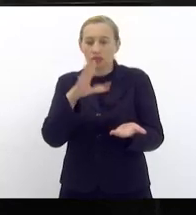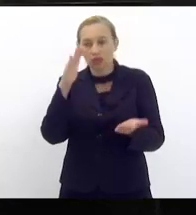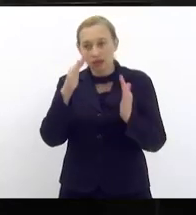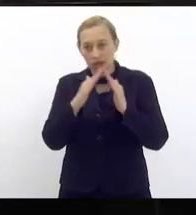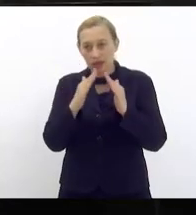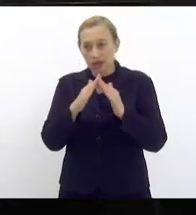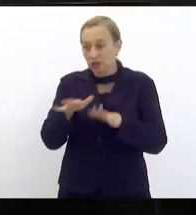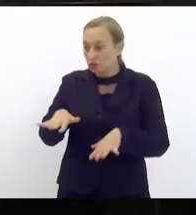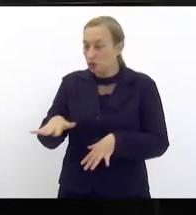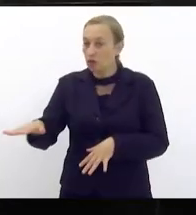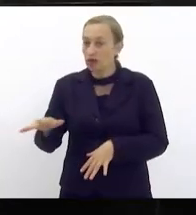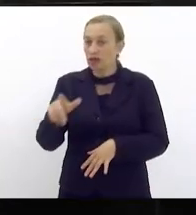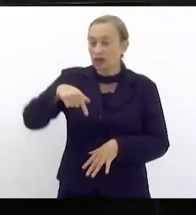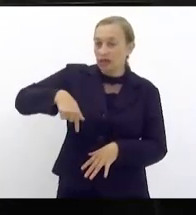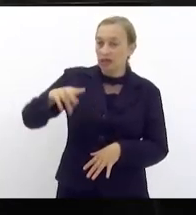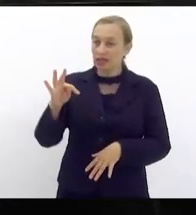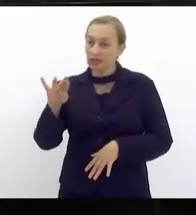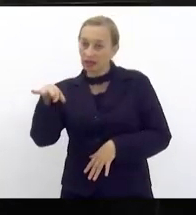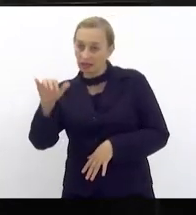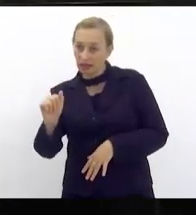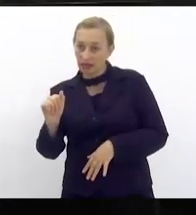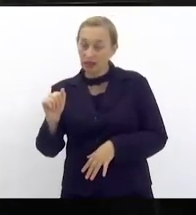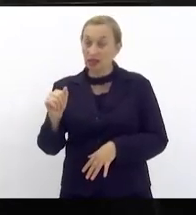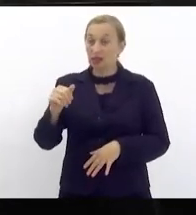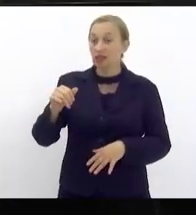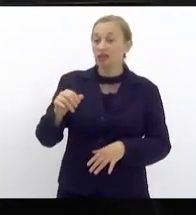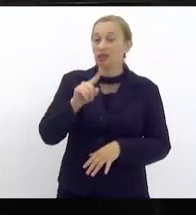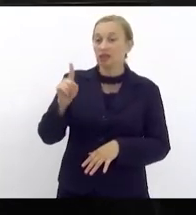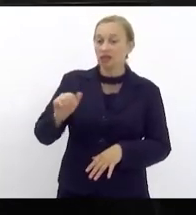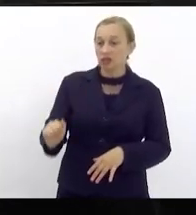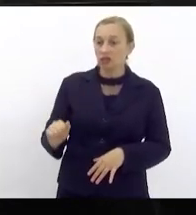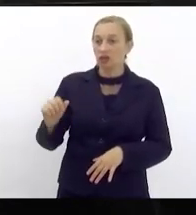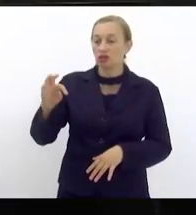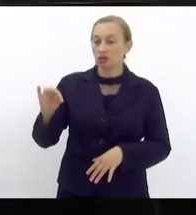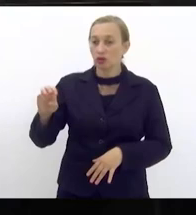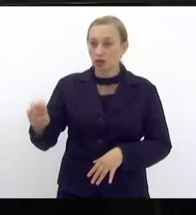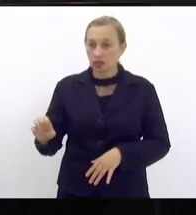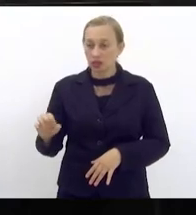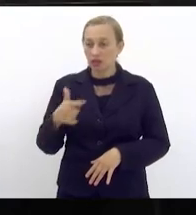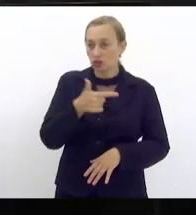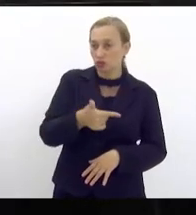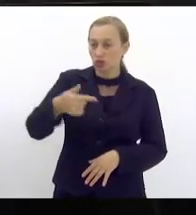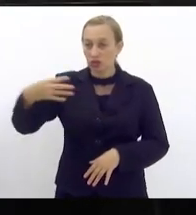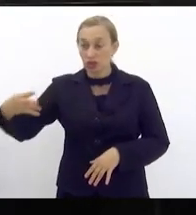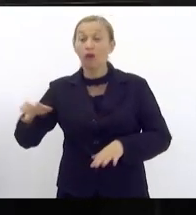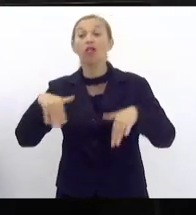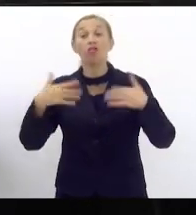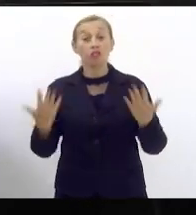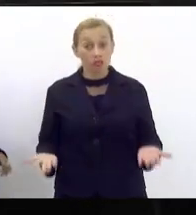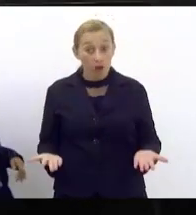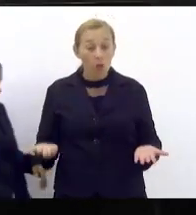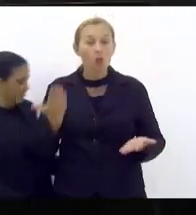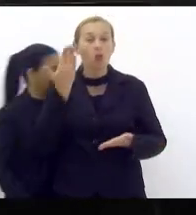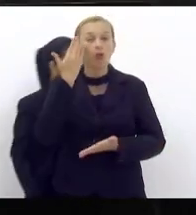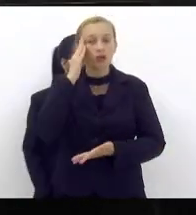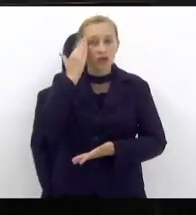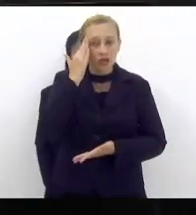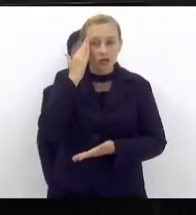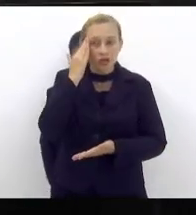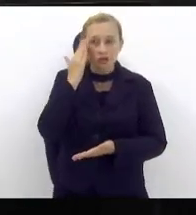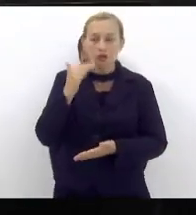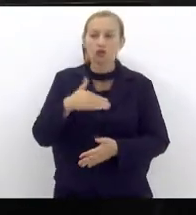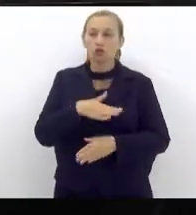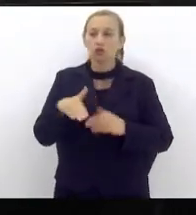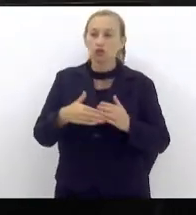da Quitanda na Zona Norte do Rio de Janeiro em 2014 então conforme o entendimento da maioria